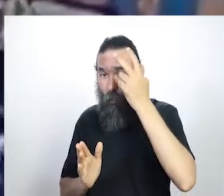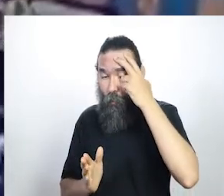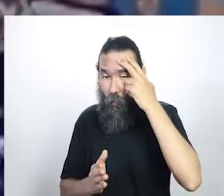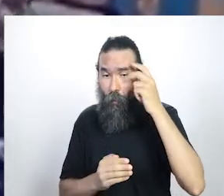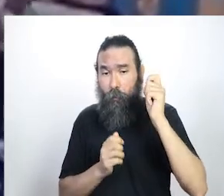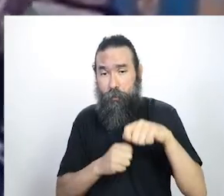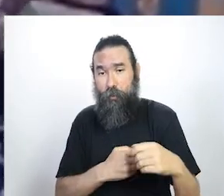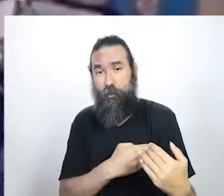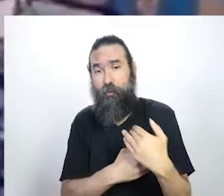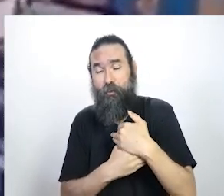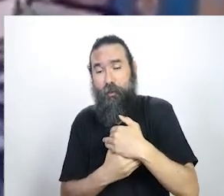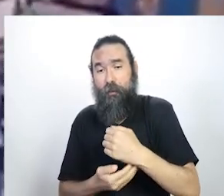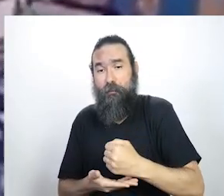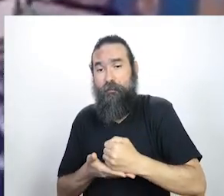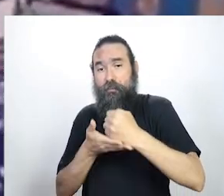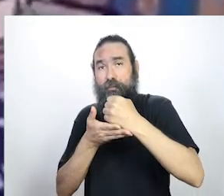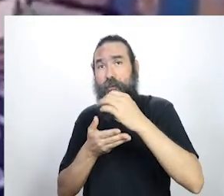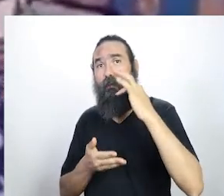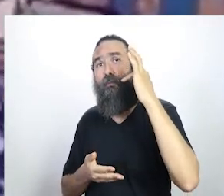Então, a gente pensou